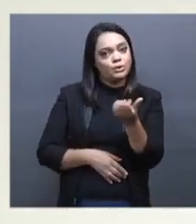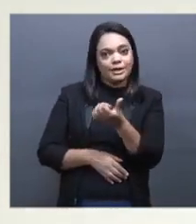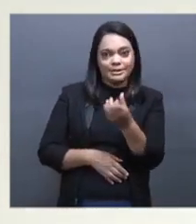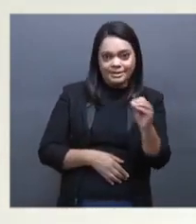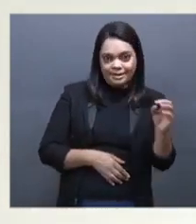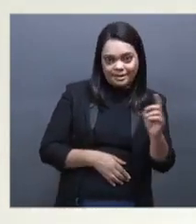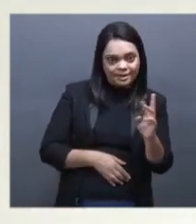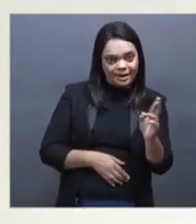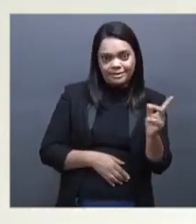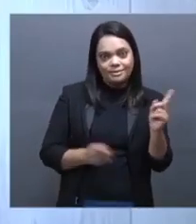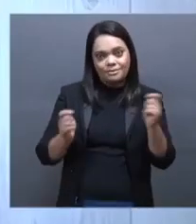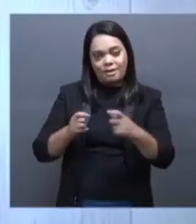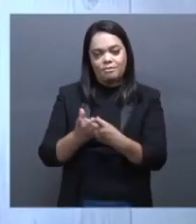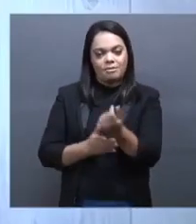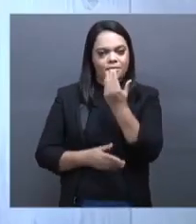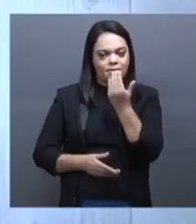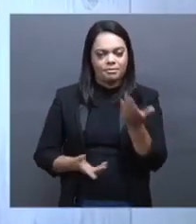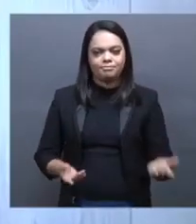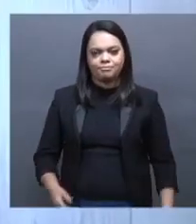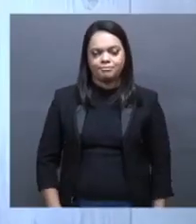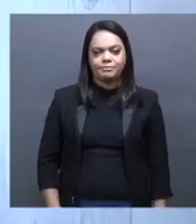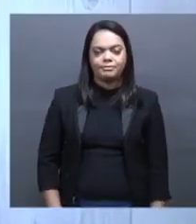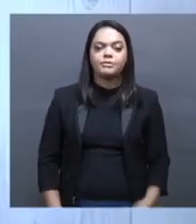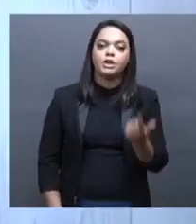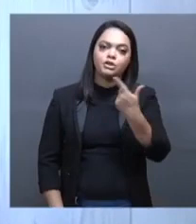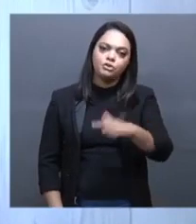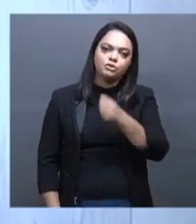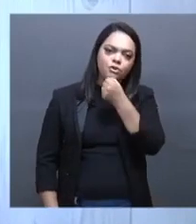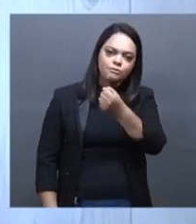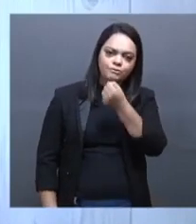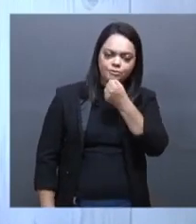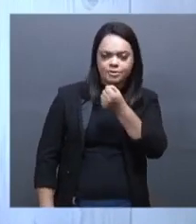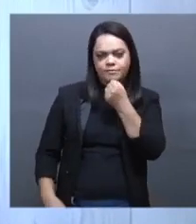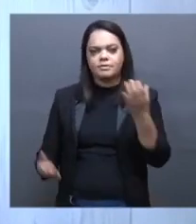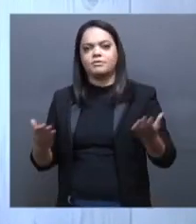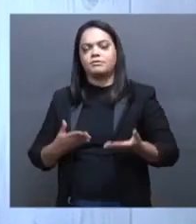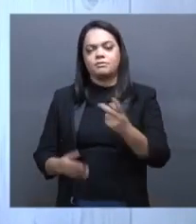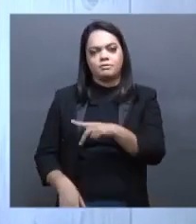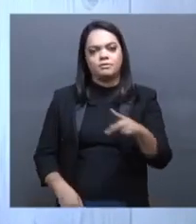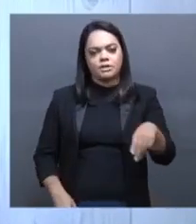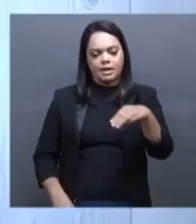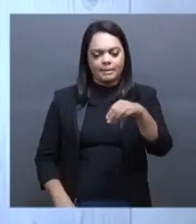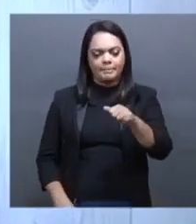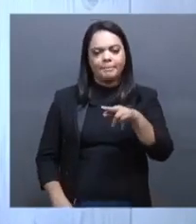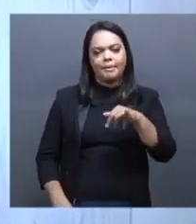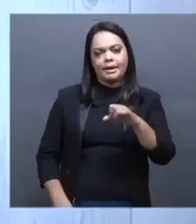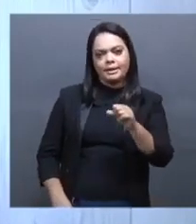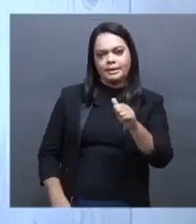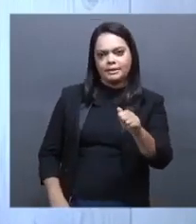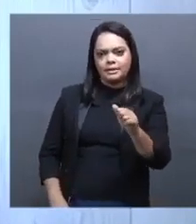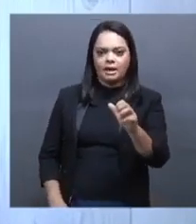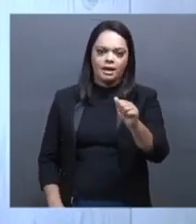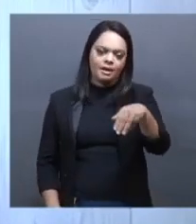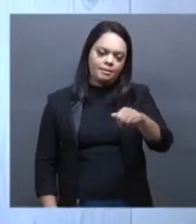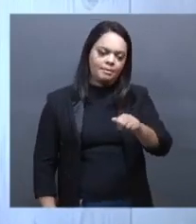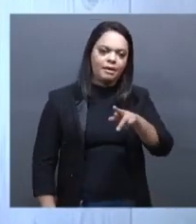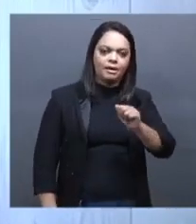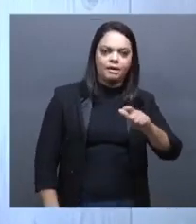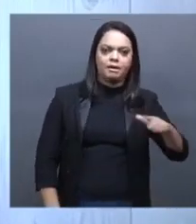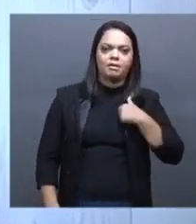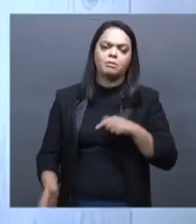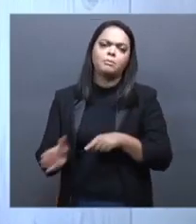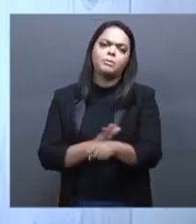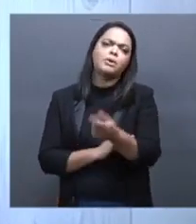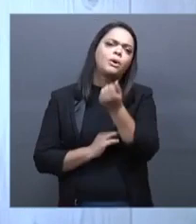para comprar a cesta básica. E de volta à nossa entrevista de hoje com a professora Marisa Amaral. Vou perguntar, né,